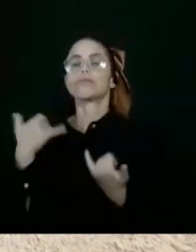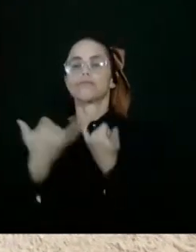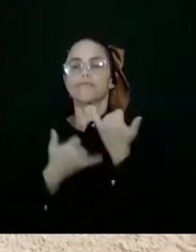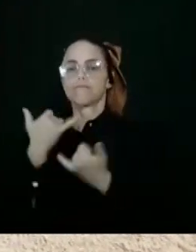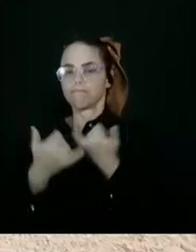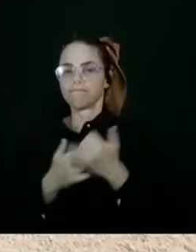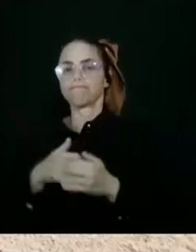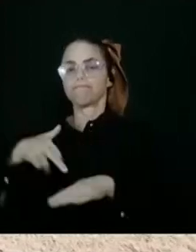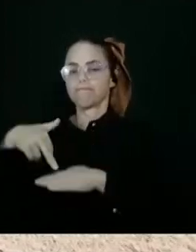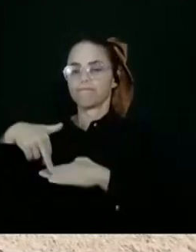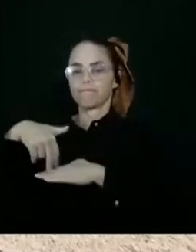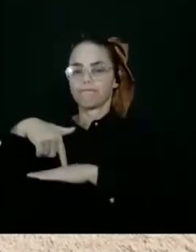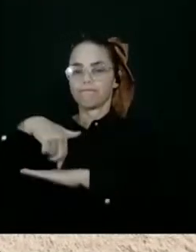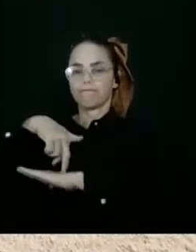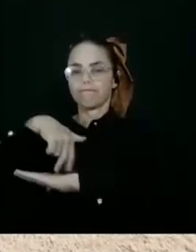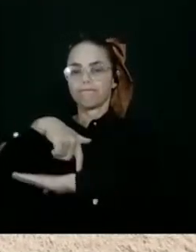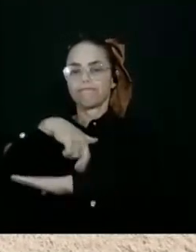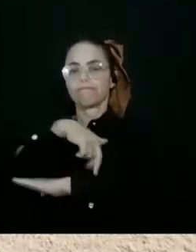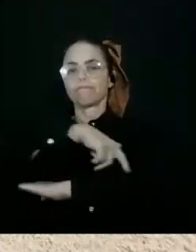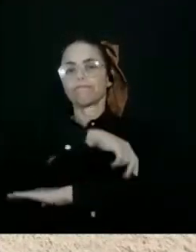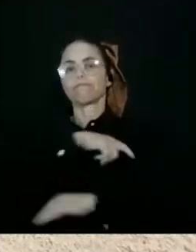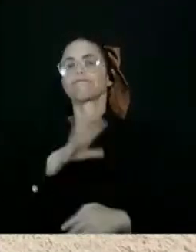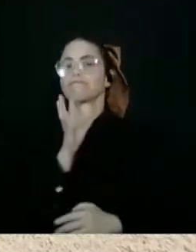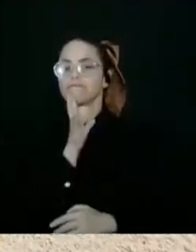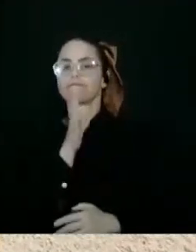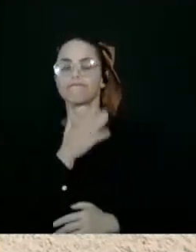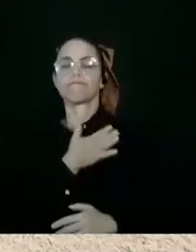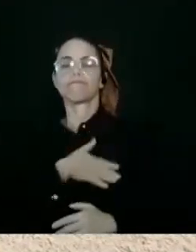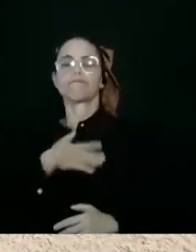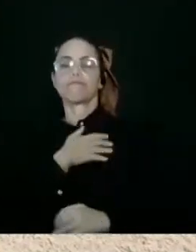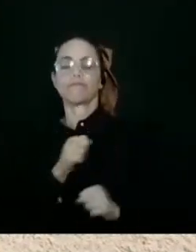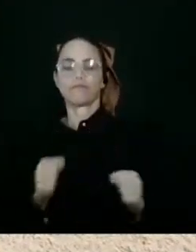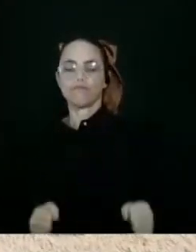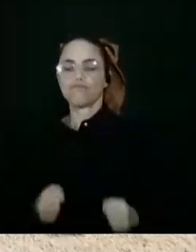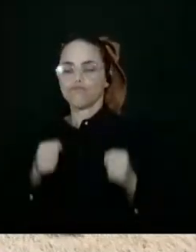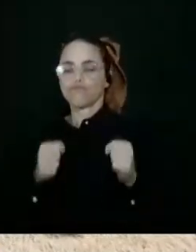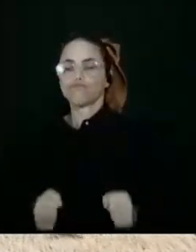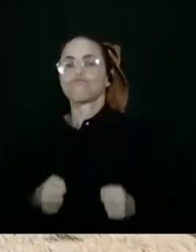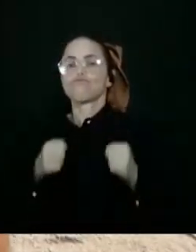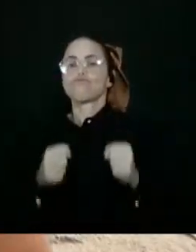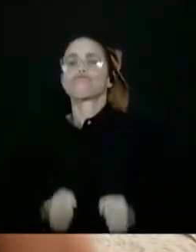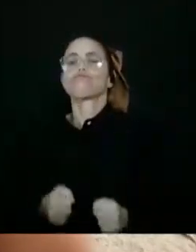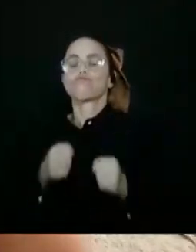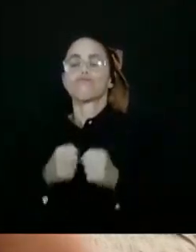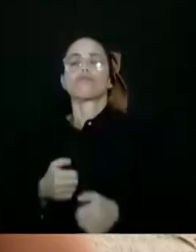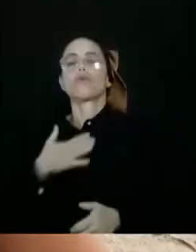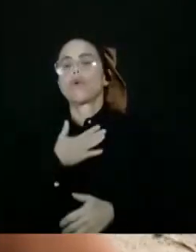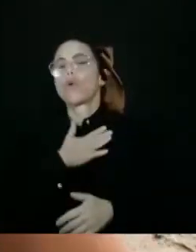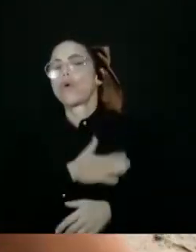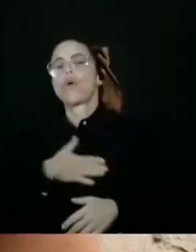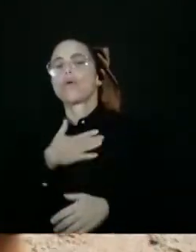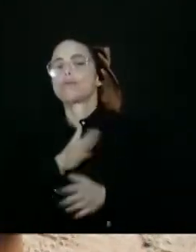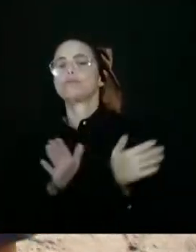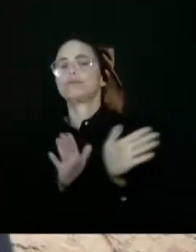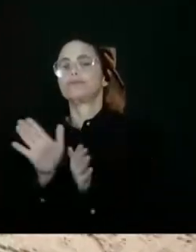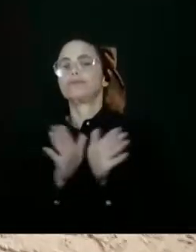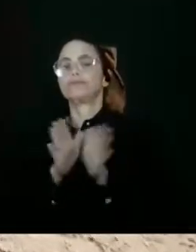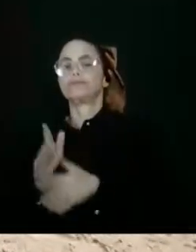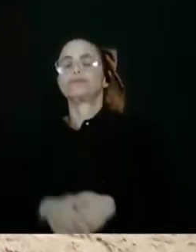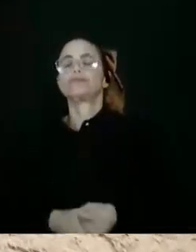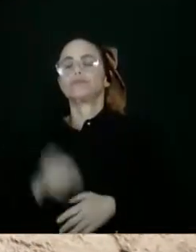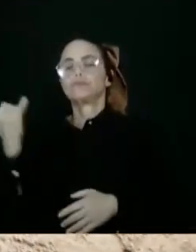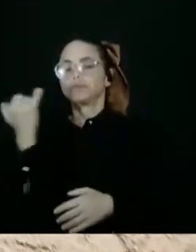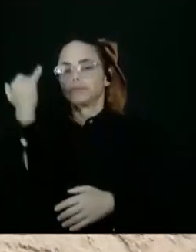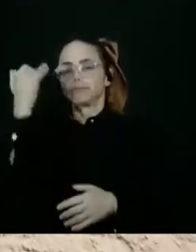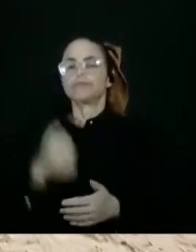Eu tenho alguns conhecidos que têm cadeira de rodas, então aqui acho que facilitou muito a questão da acessibilidade, acho que isso é importante. Eu achei